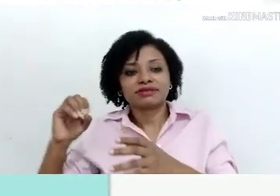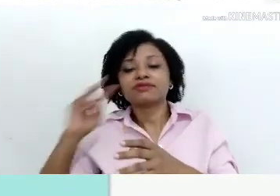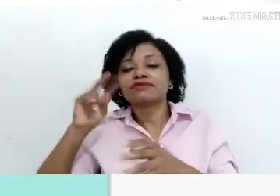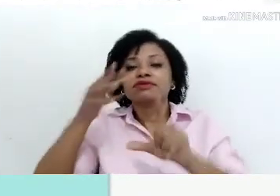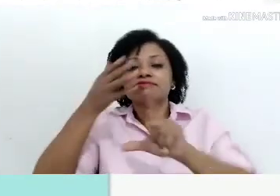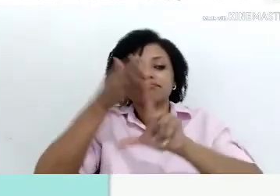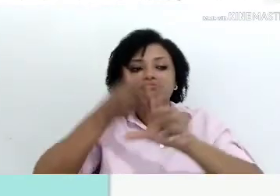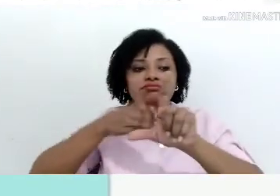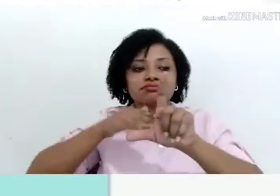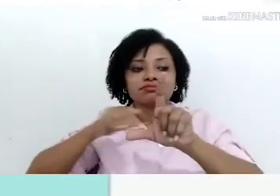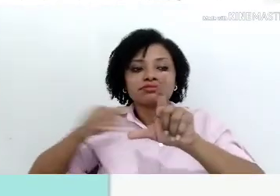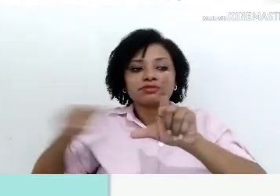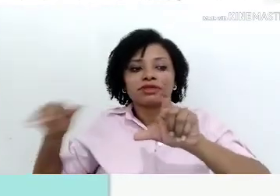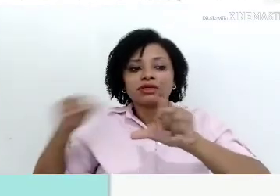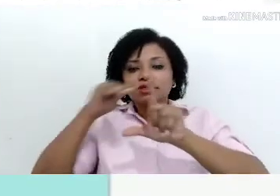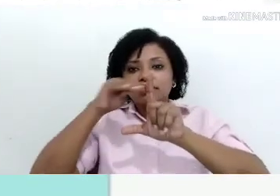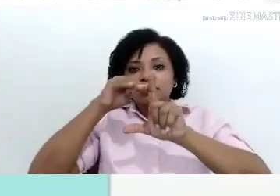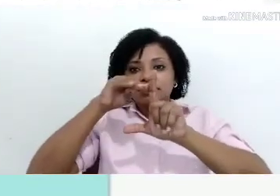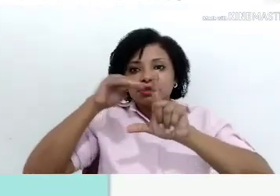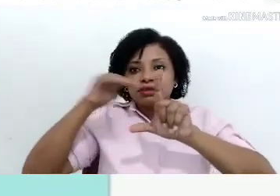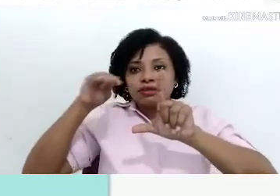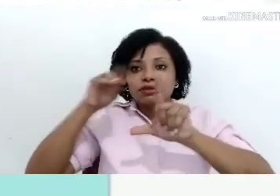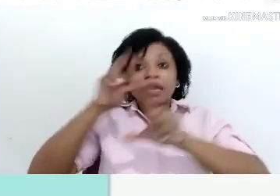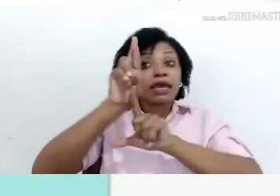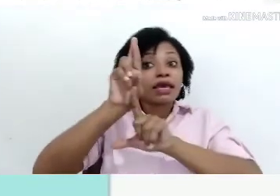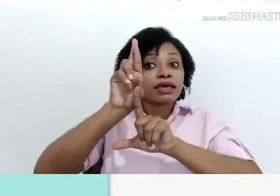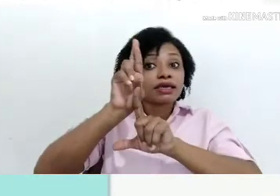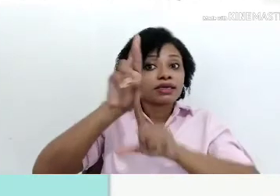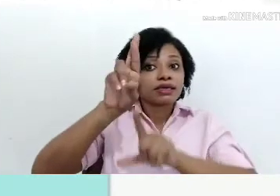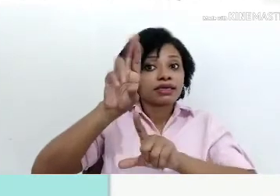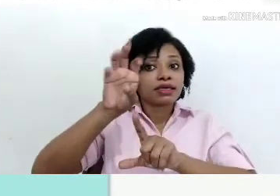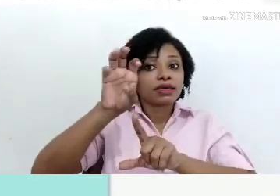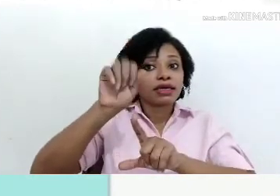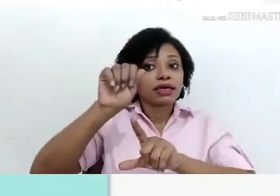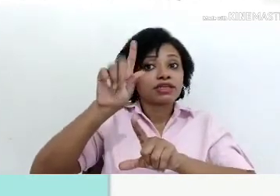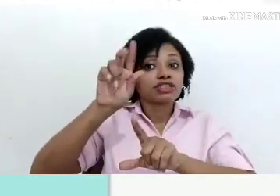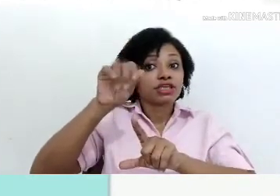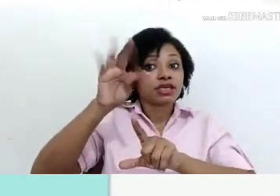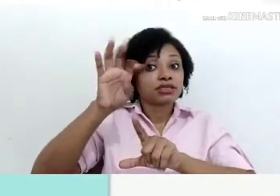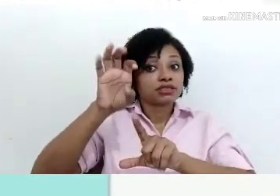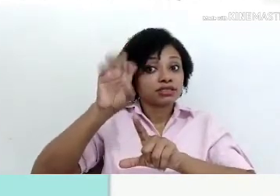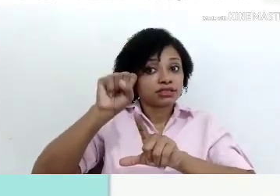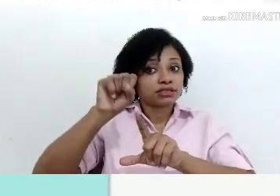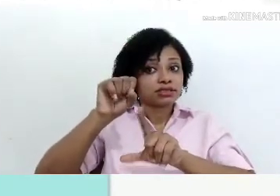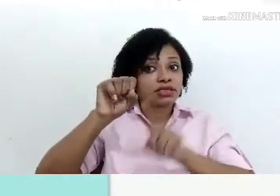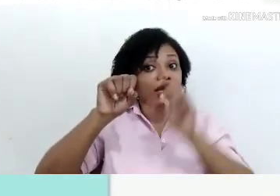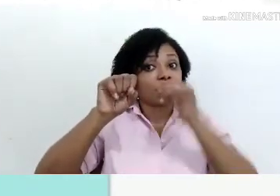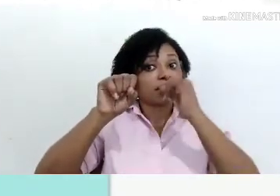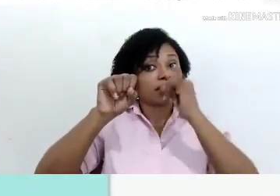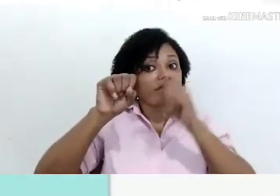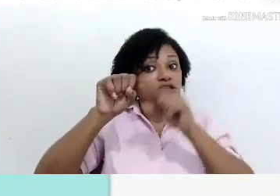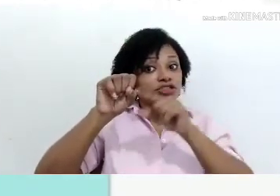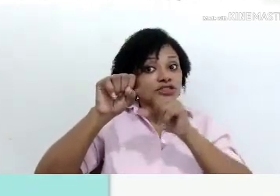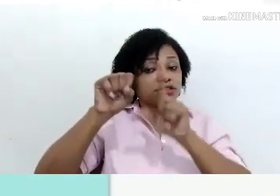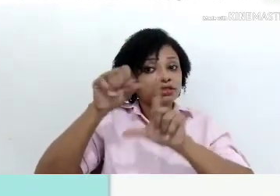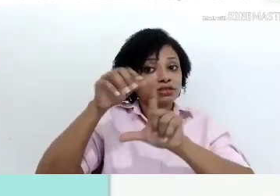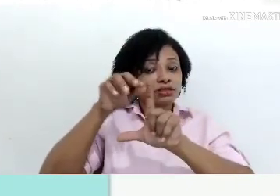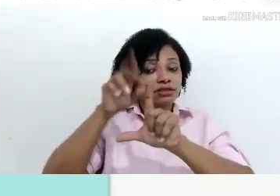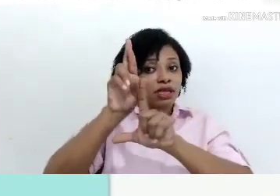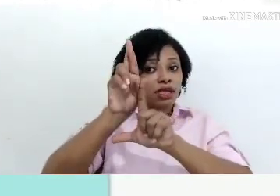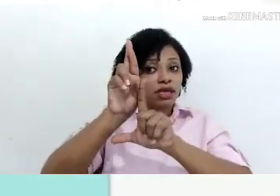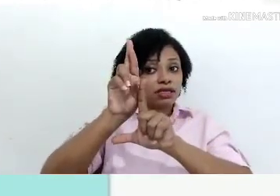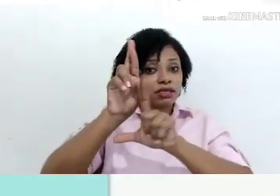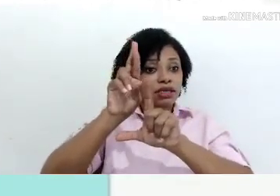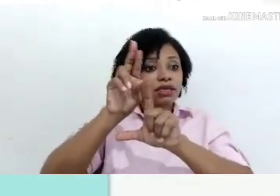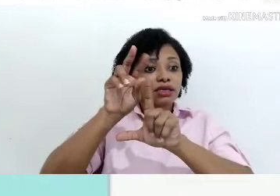gráfico. Eu começo com uma quantidade grande de reagentes, de energia, né? Entalpia dos